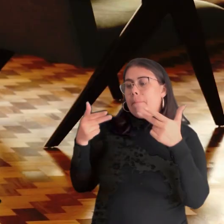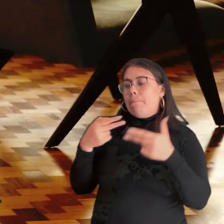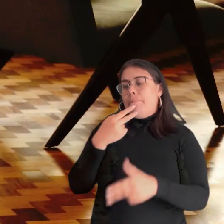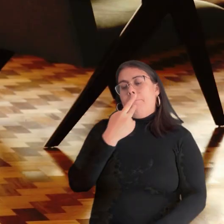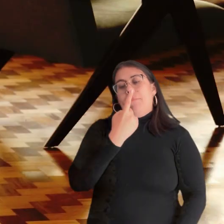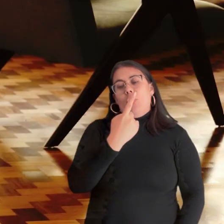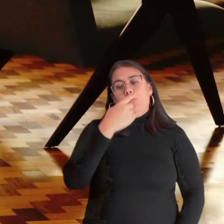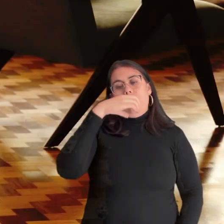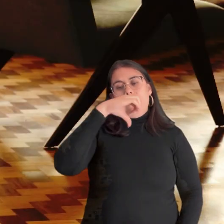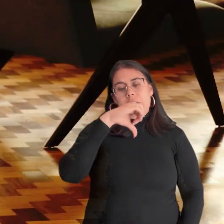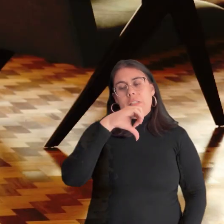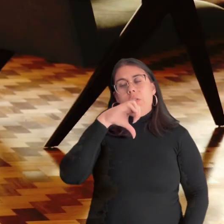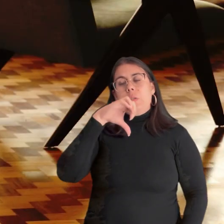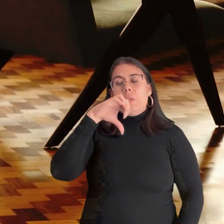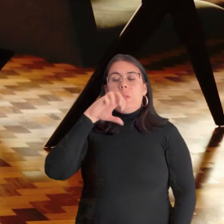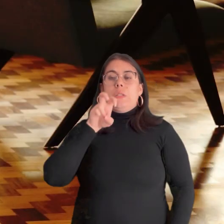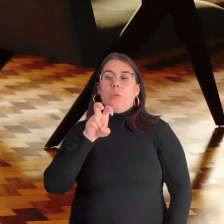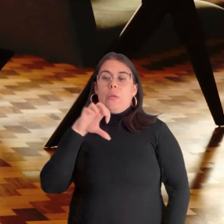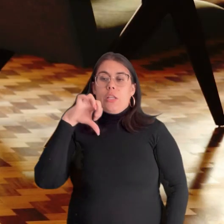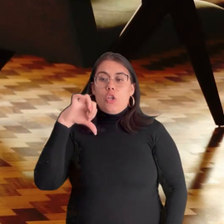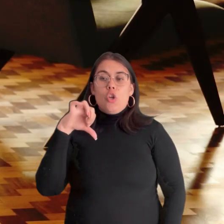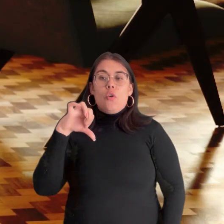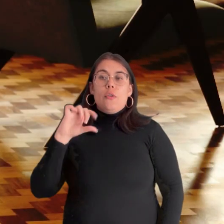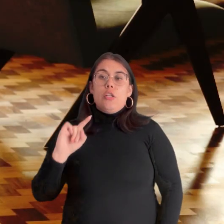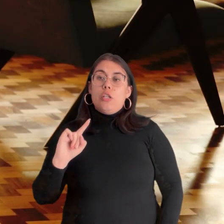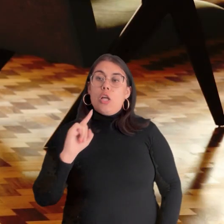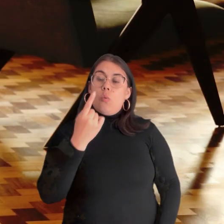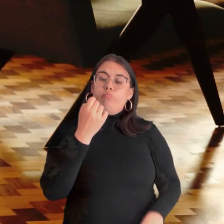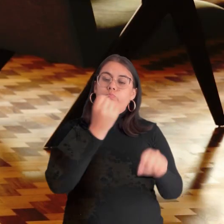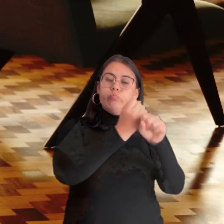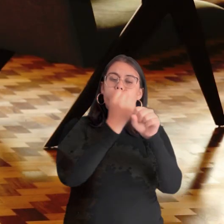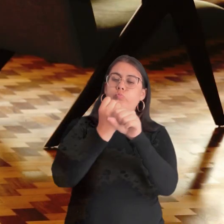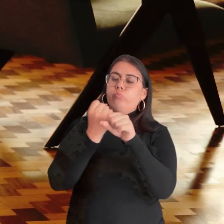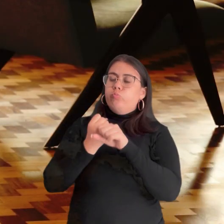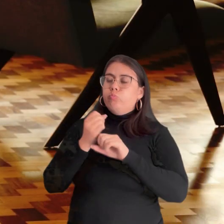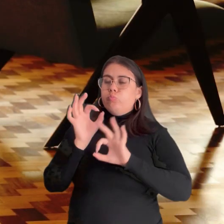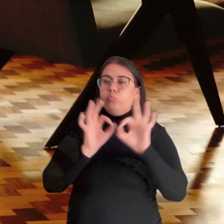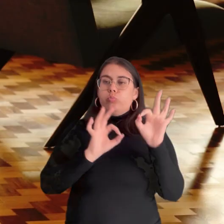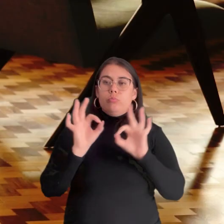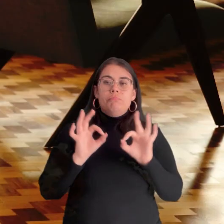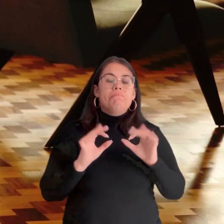reforma. O diálogo, posso dizer que foi assim,